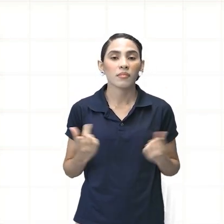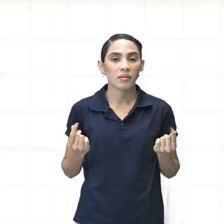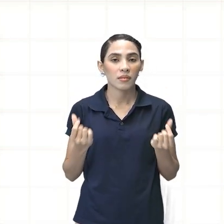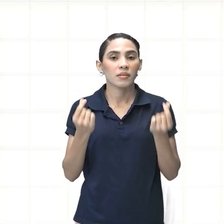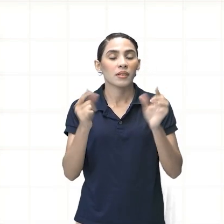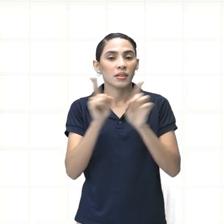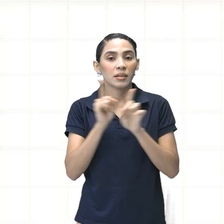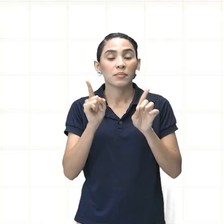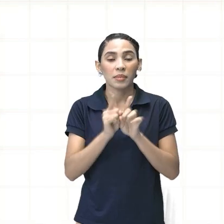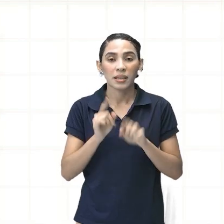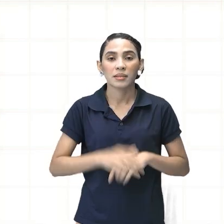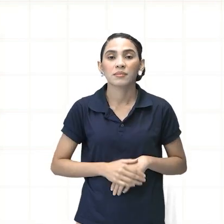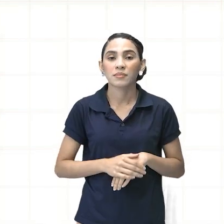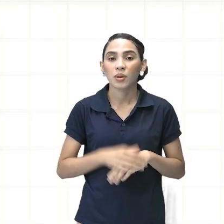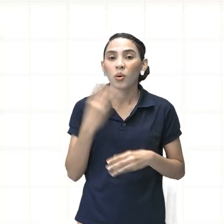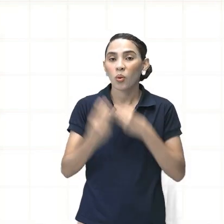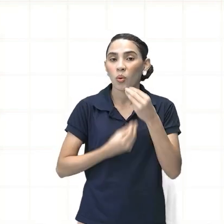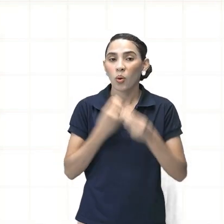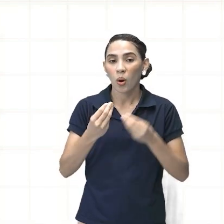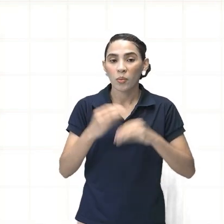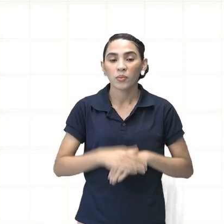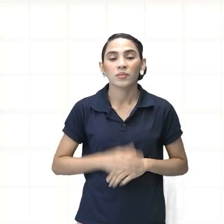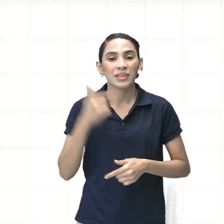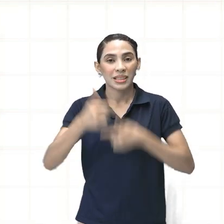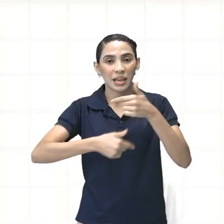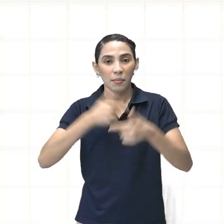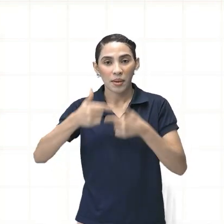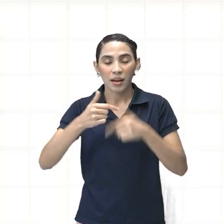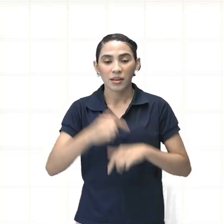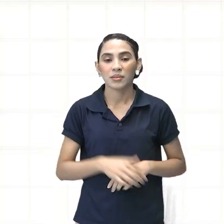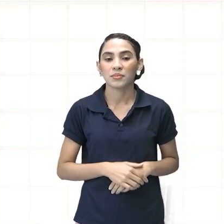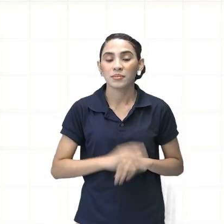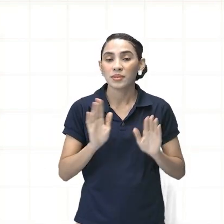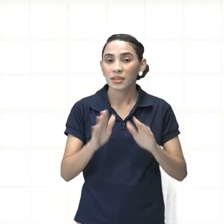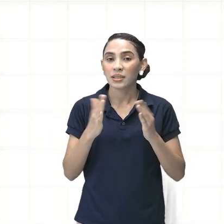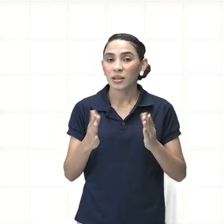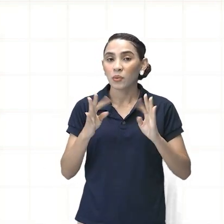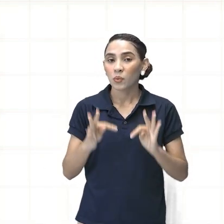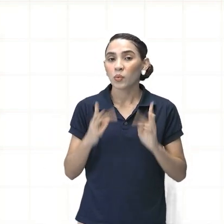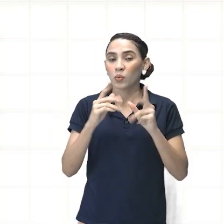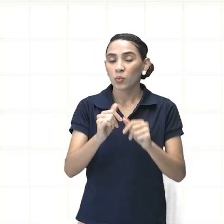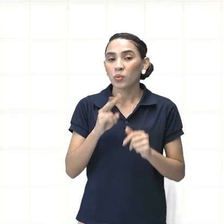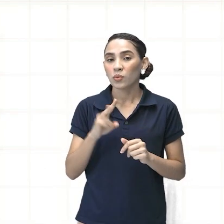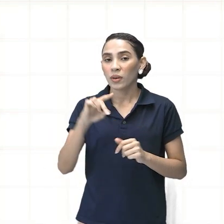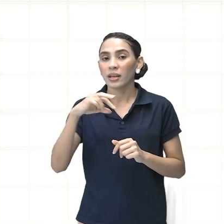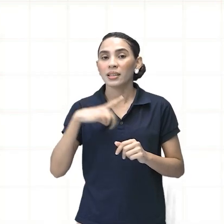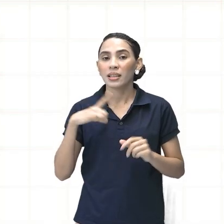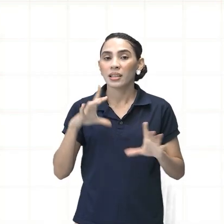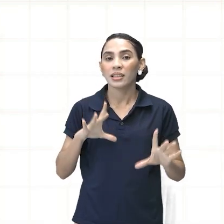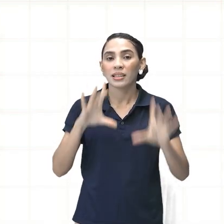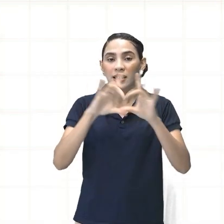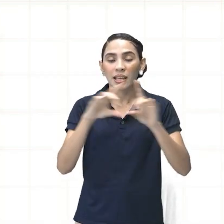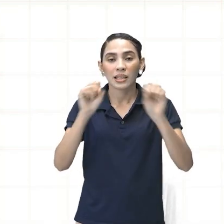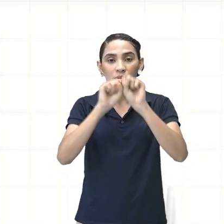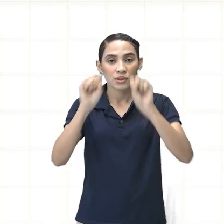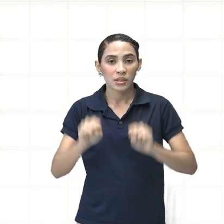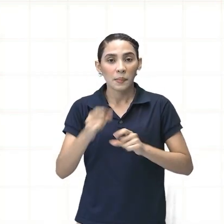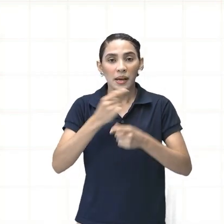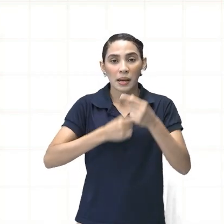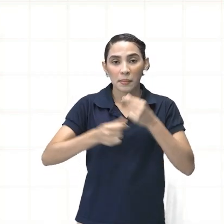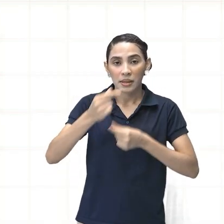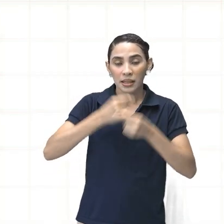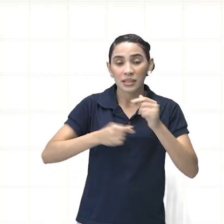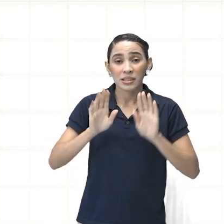do trabalho, tá? Então, tudo isso vai estar ligado ao sistema capitalista. Mas sempre